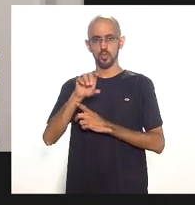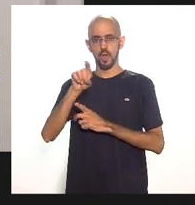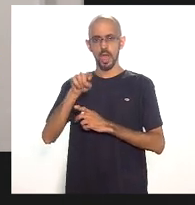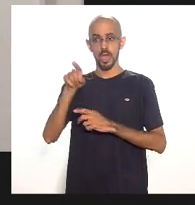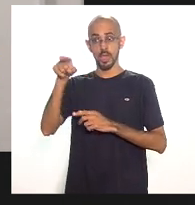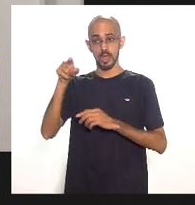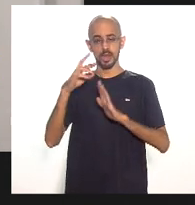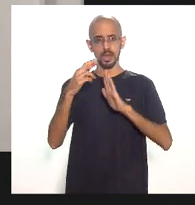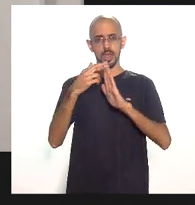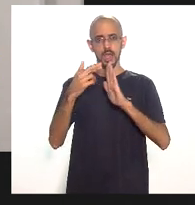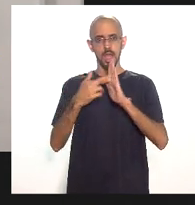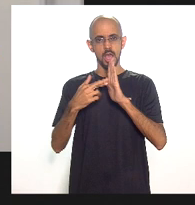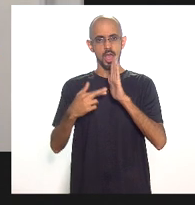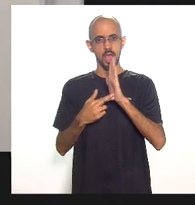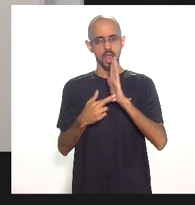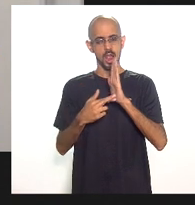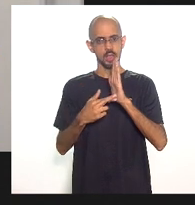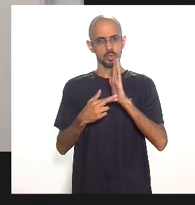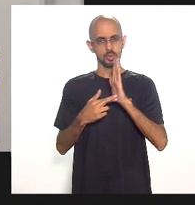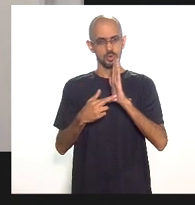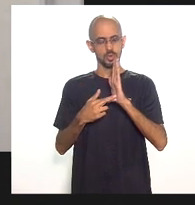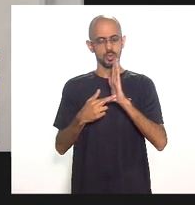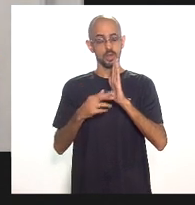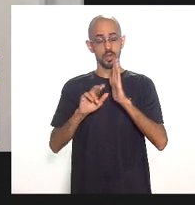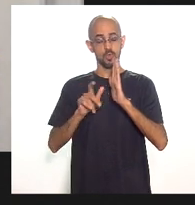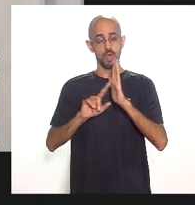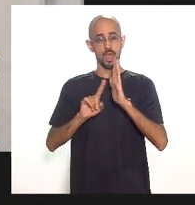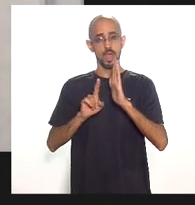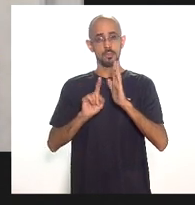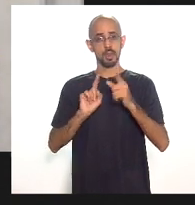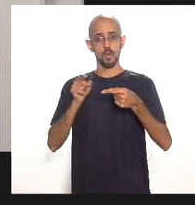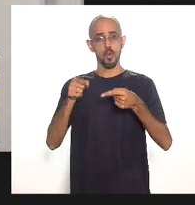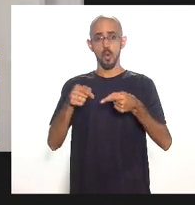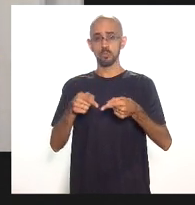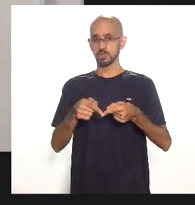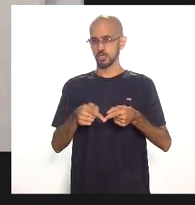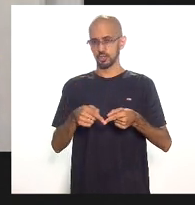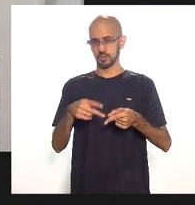tratar exatamente do objetivo do PL,